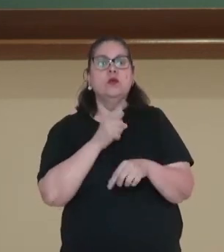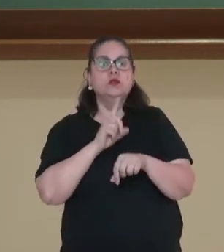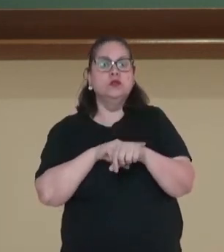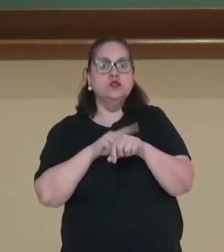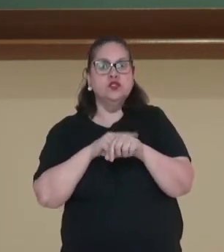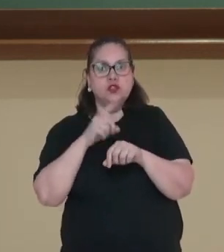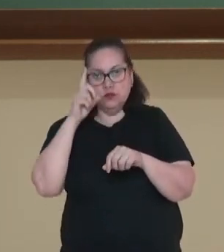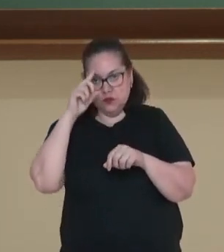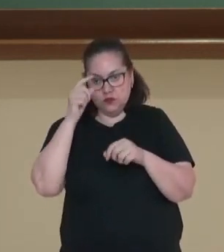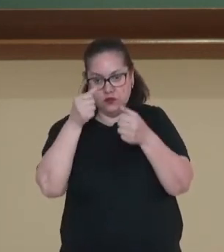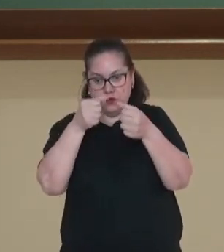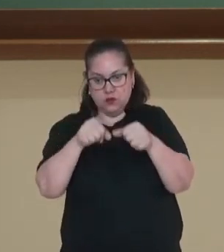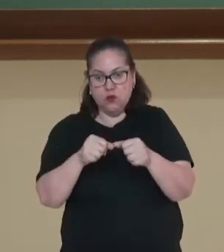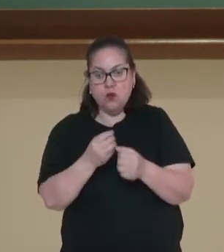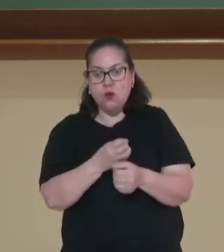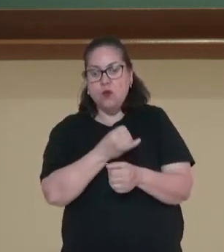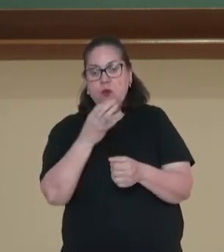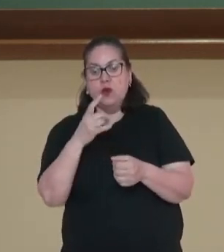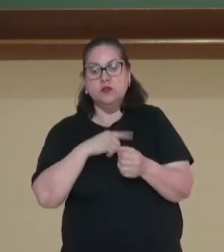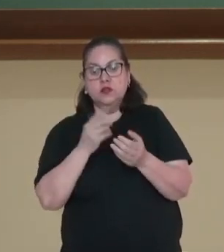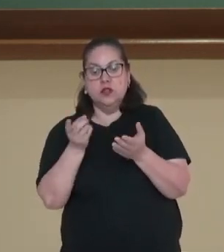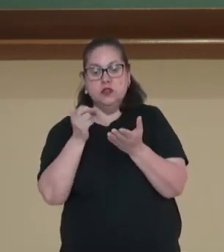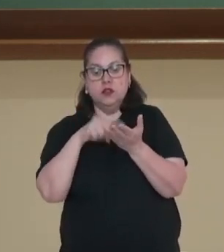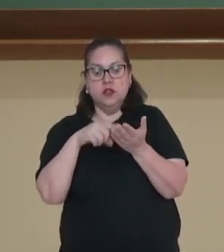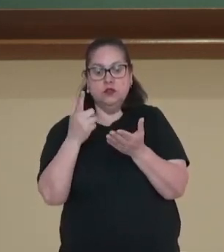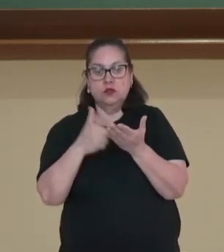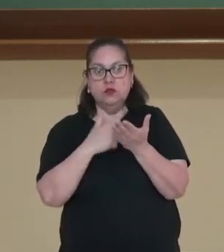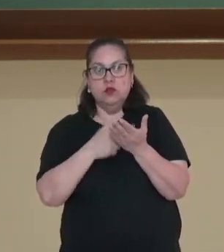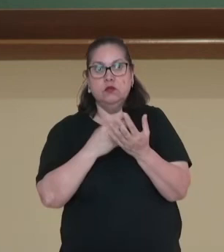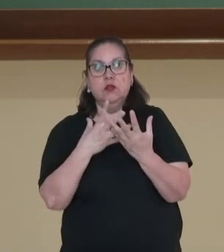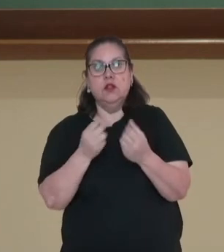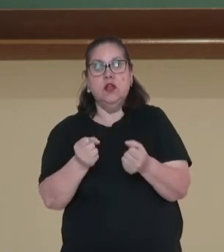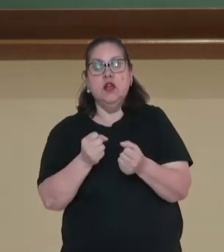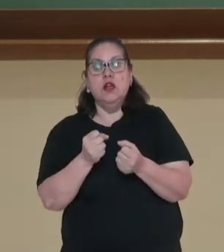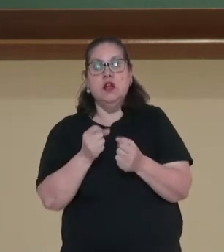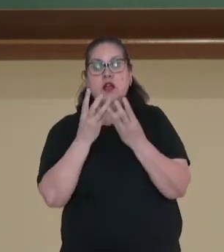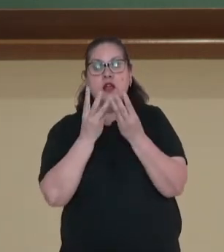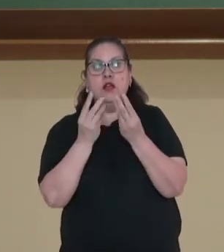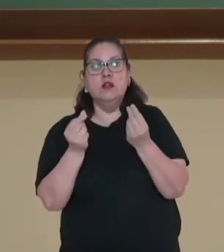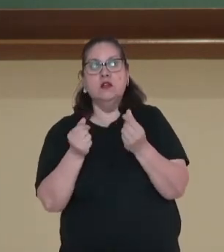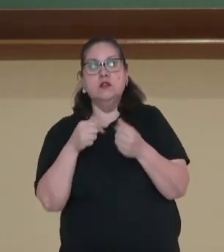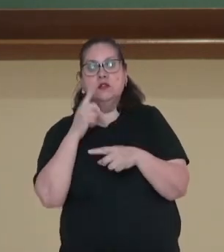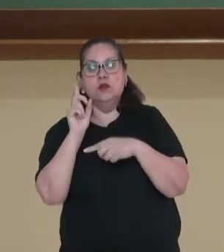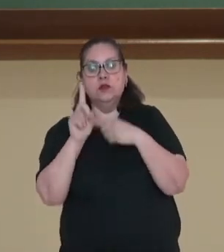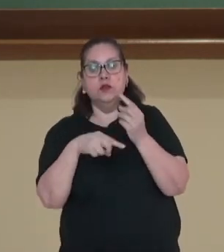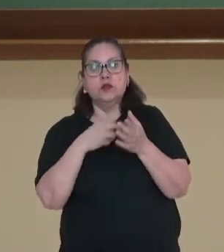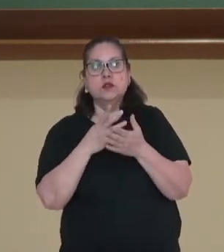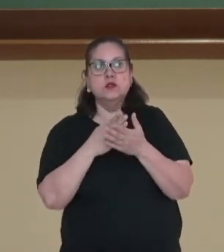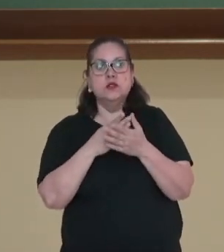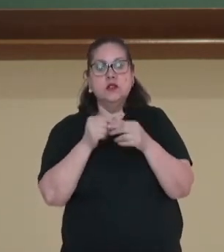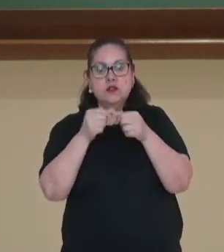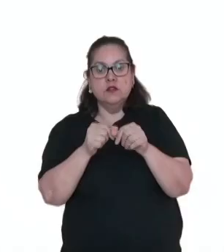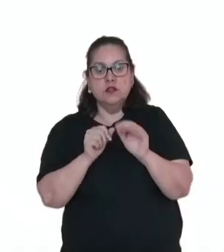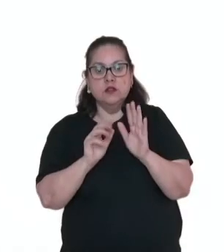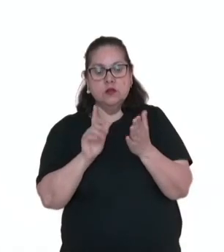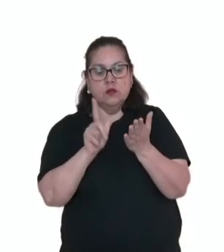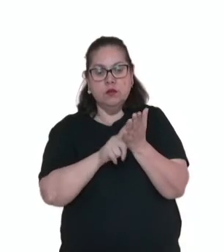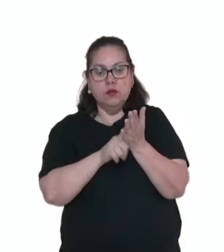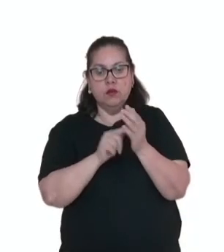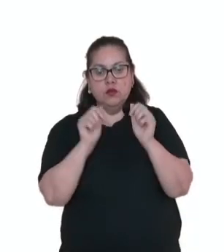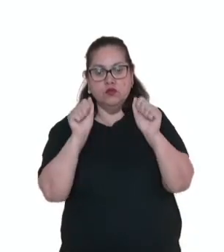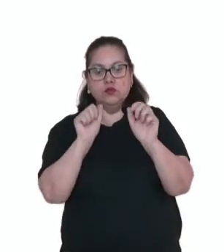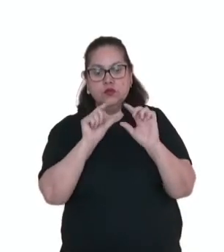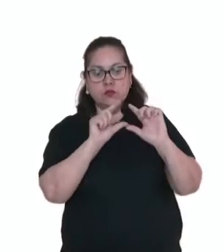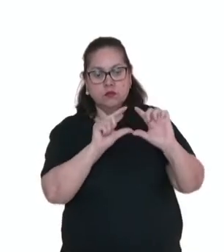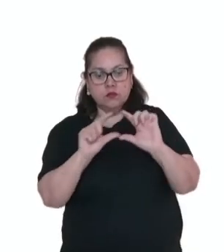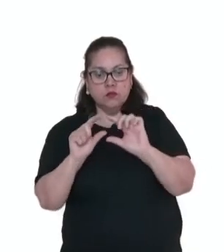você colocou ali, quantas folhas secas tem no livro para absorver essa umidade, tá? Após esses passos, fixe as amostras numa cartolina junto com uma